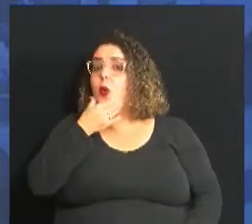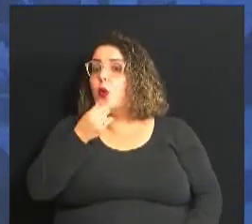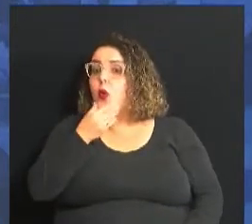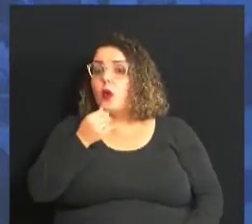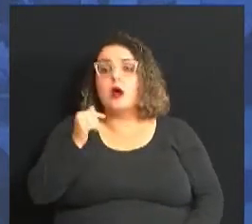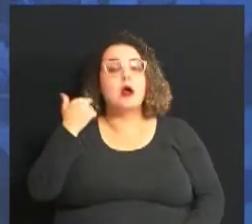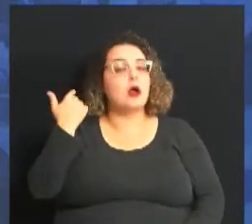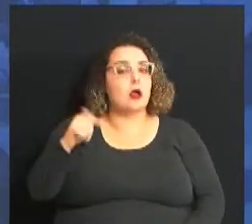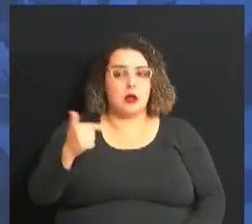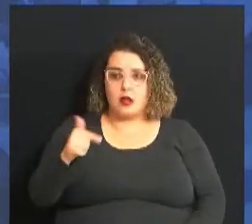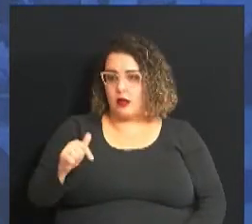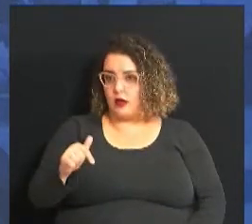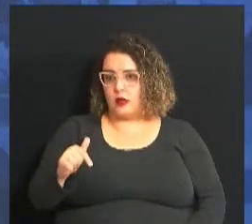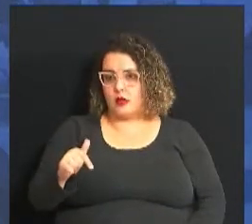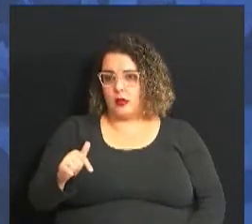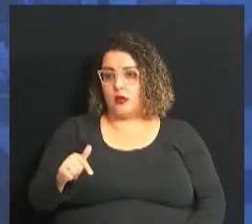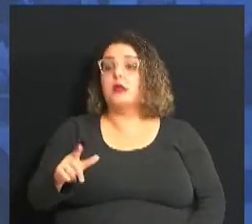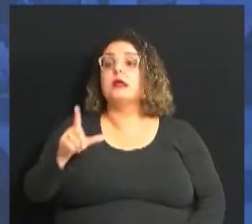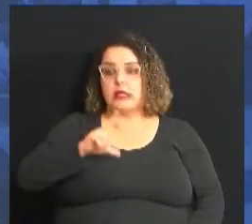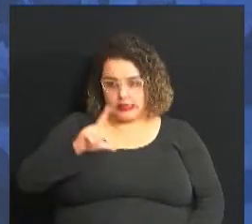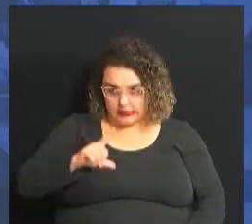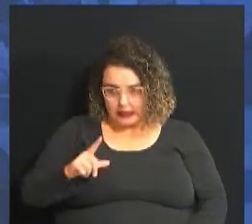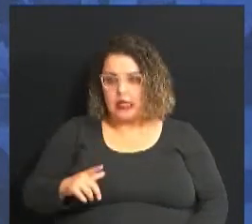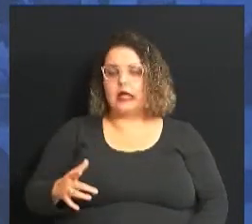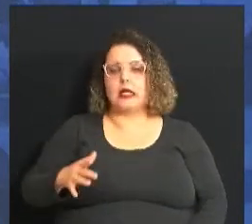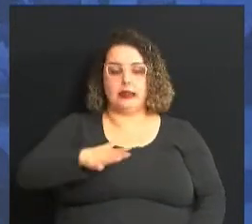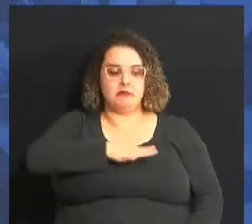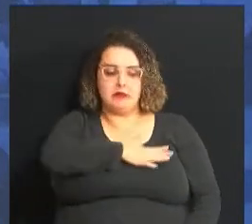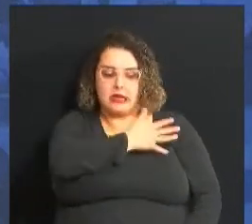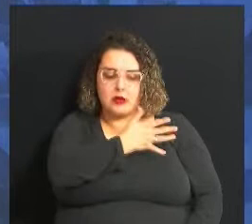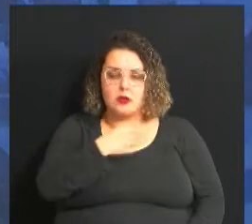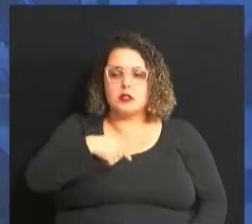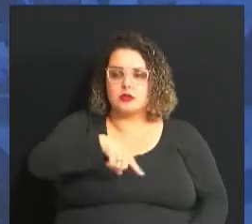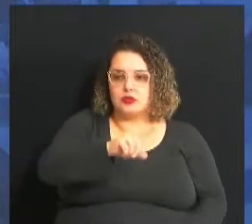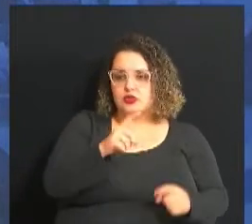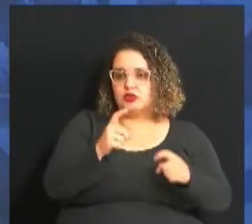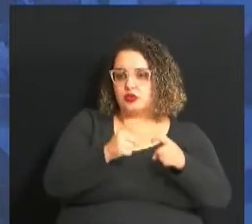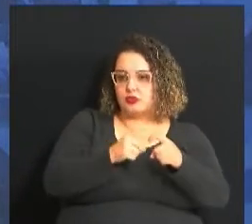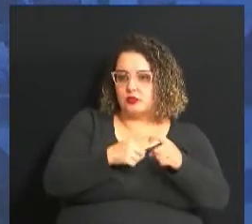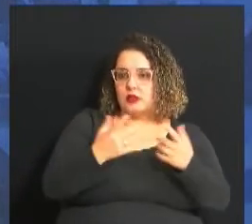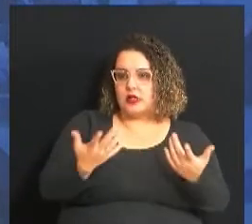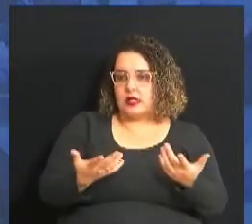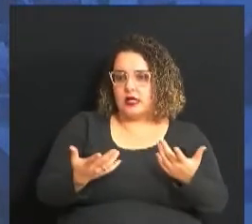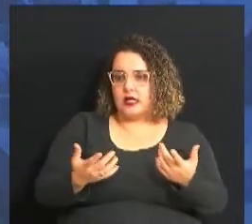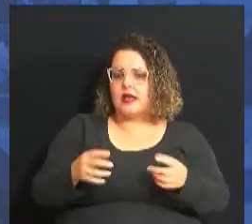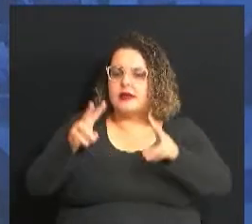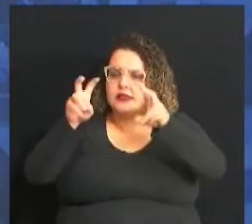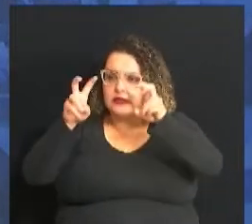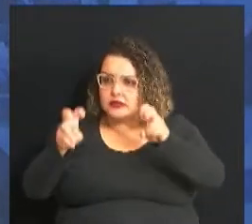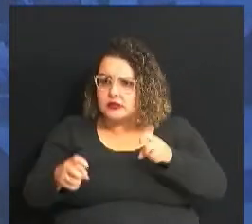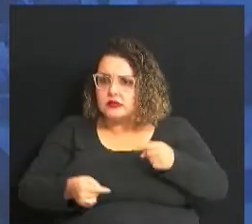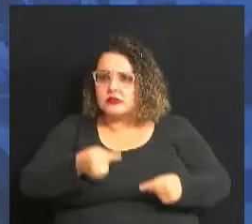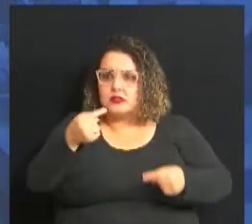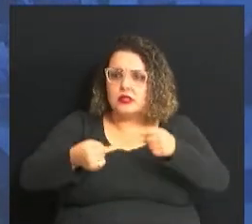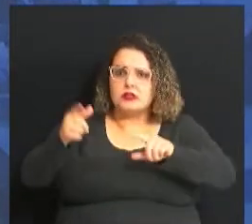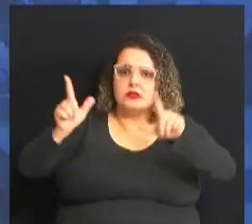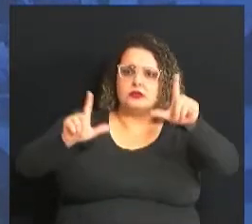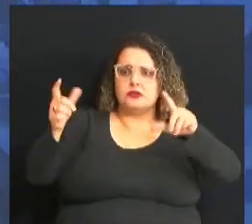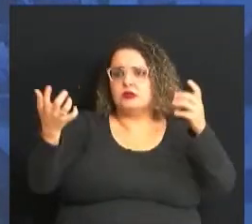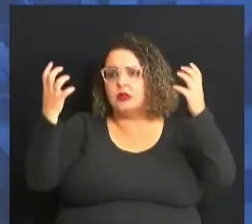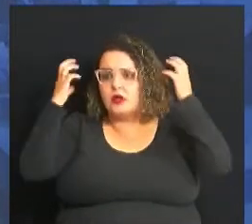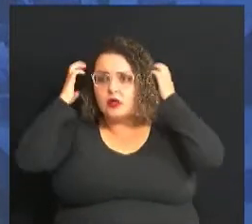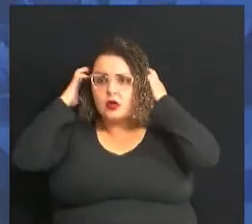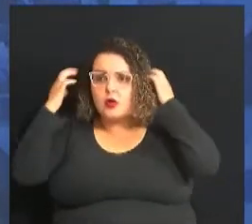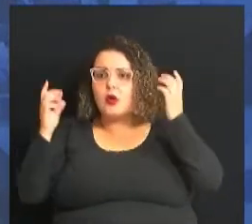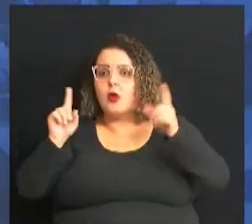têm preconceito de ir ao médico. Esse assunto não deveria ser mais debatido na TV, no rádio ou até